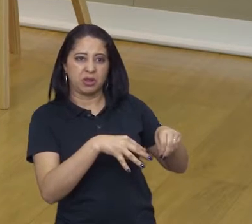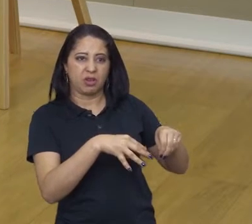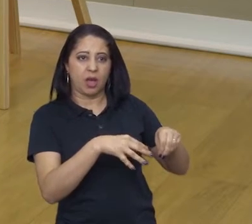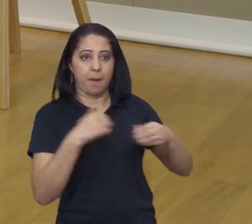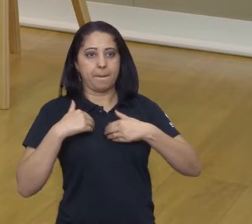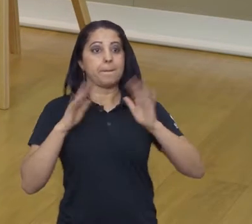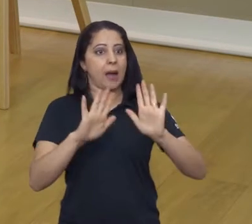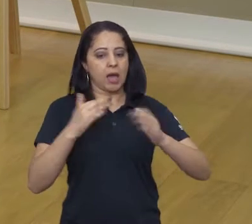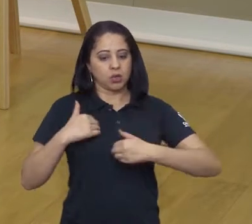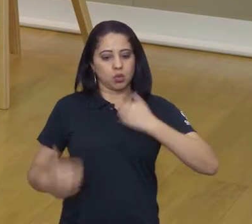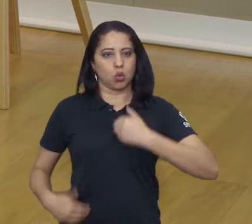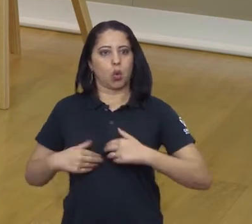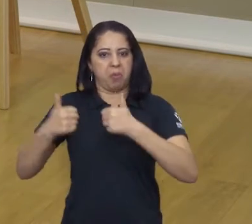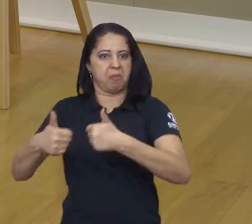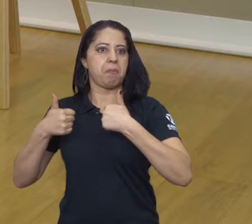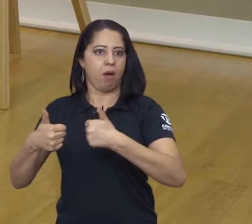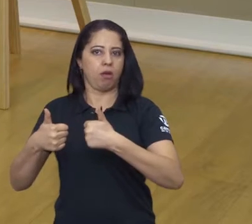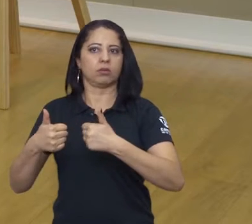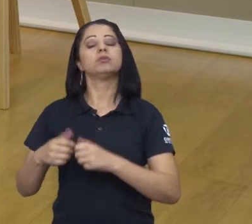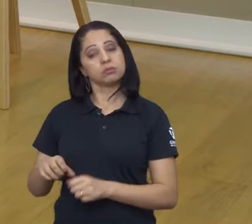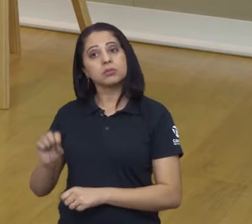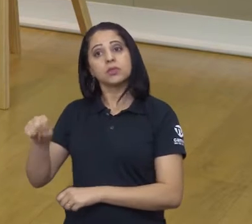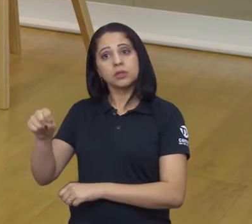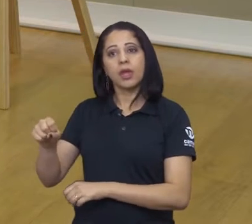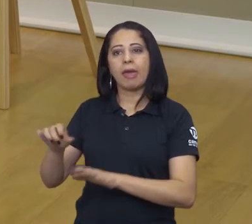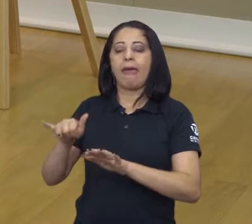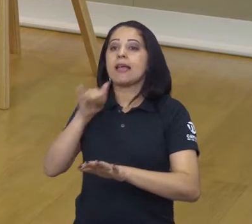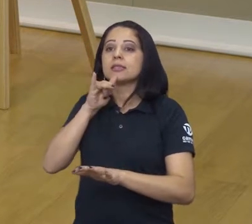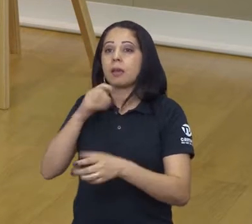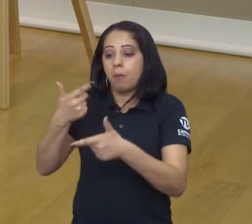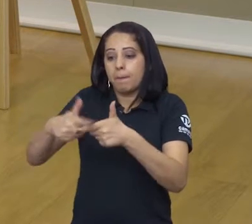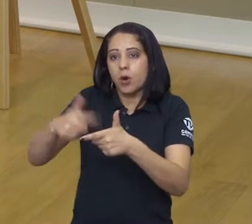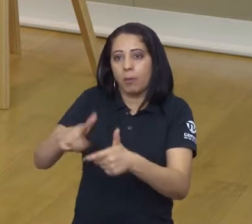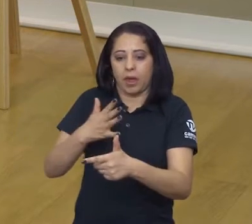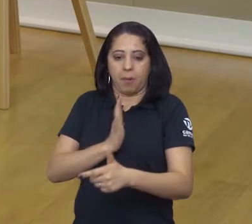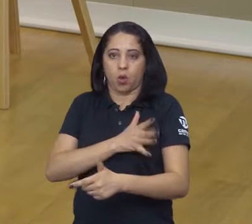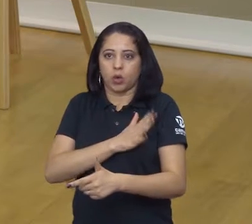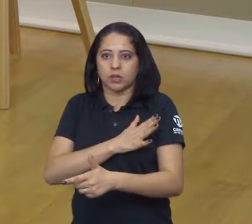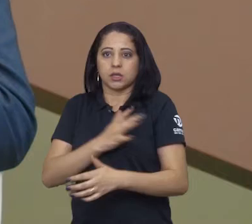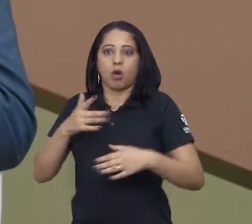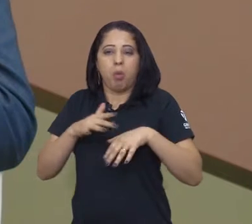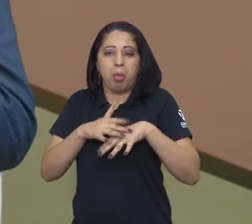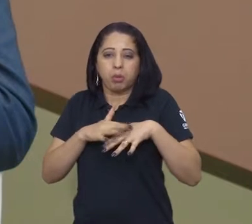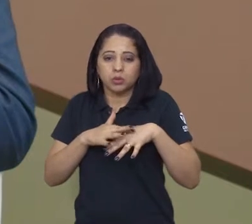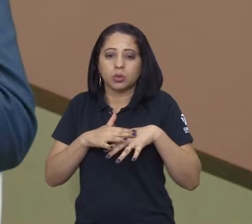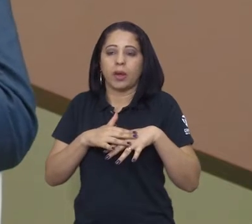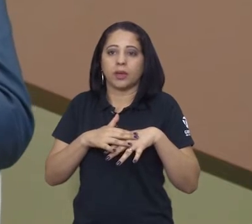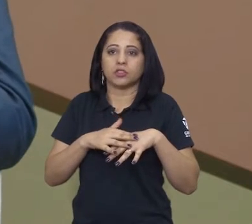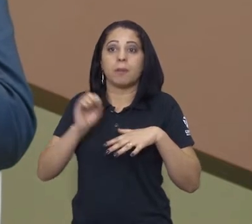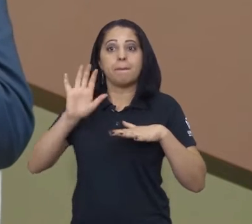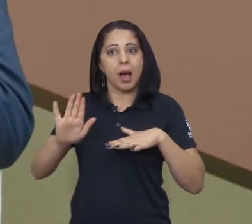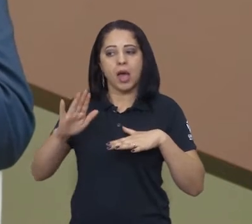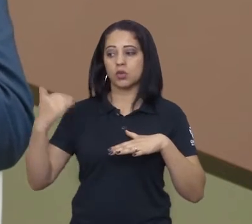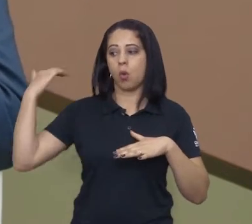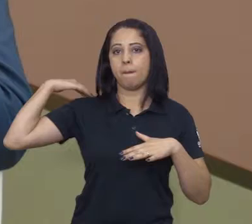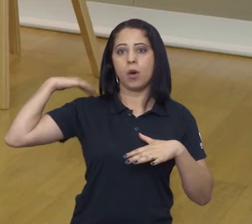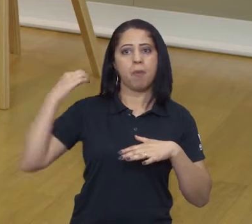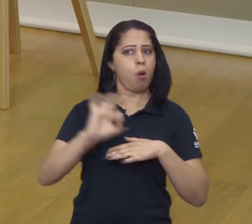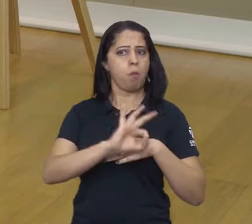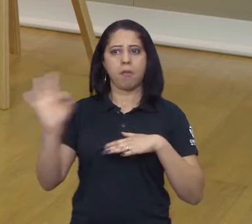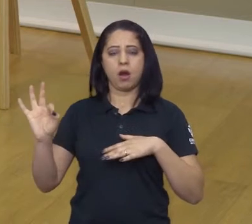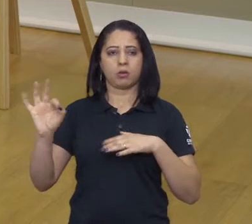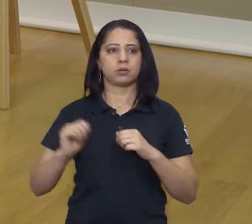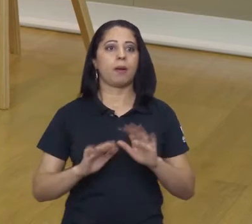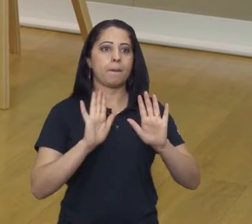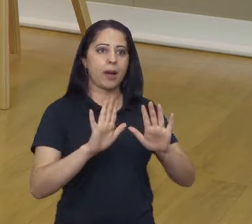inteiro está isto então você pode ter um problema de coração então você tá com por exemplo o seu pulmão bom mas quando a gente